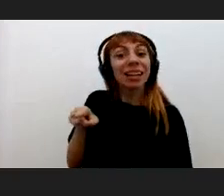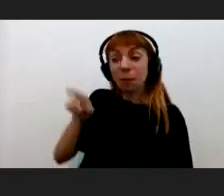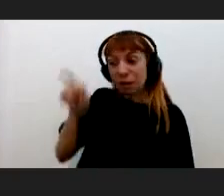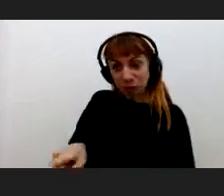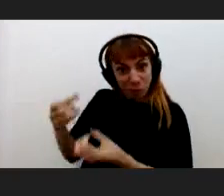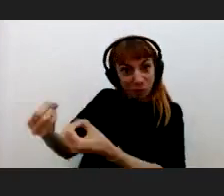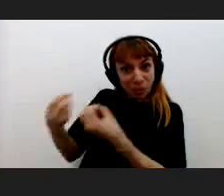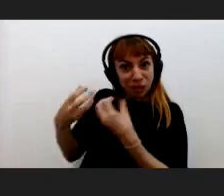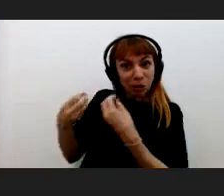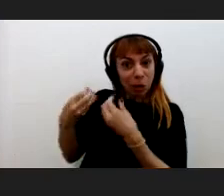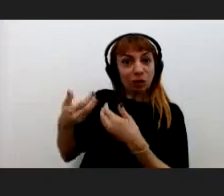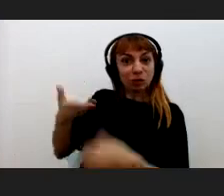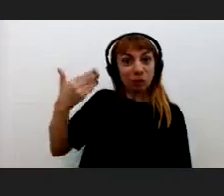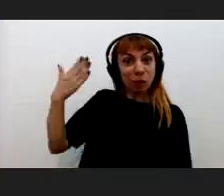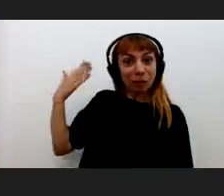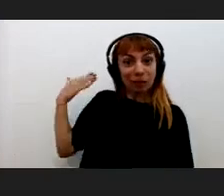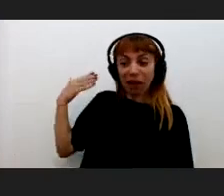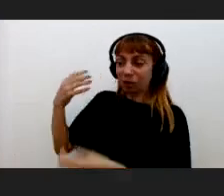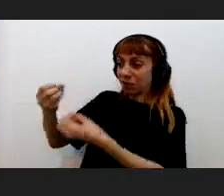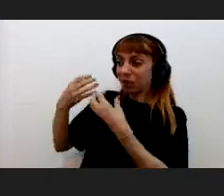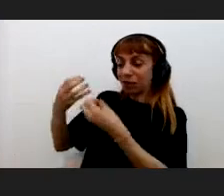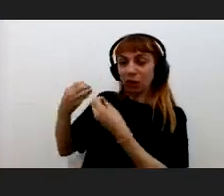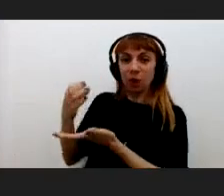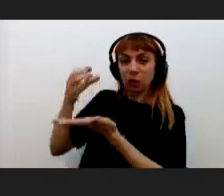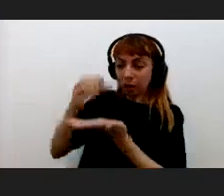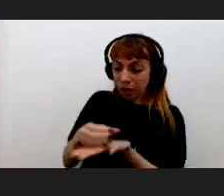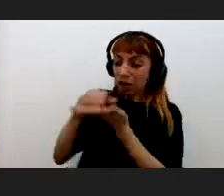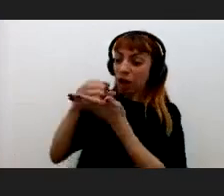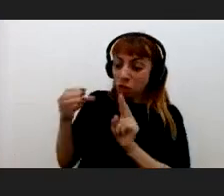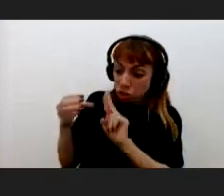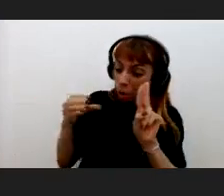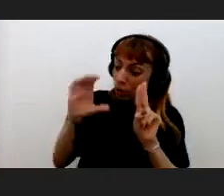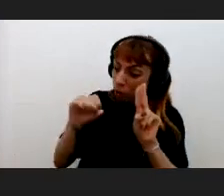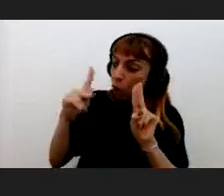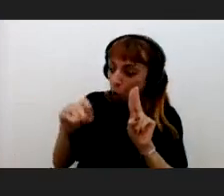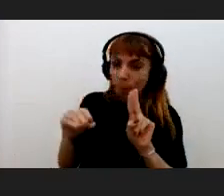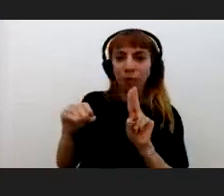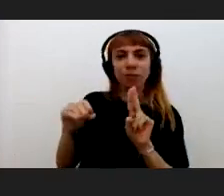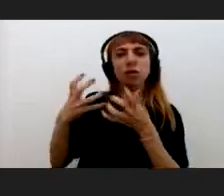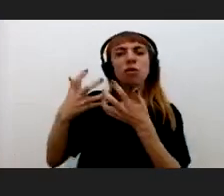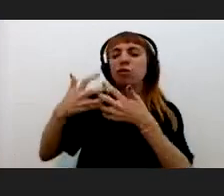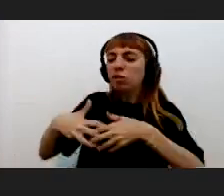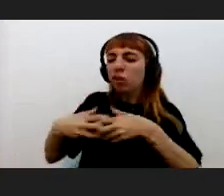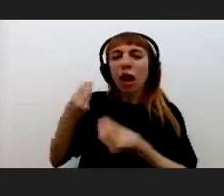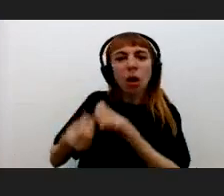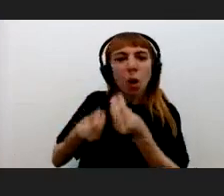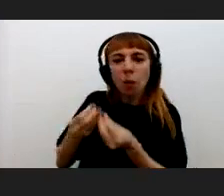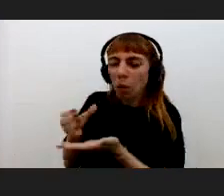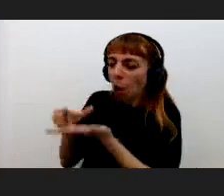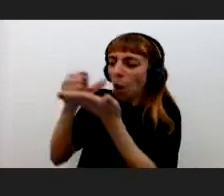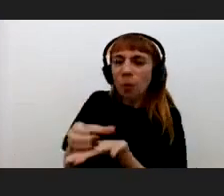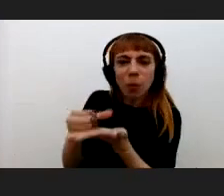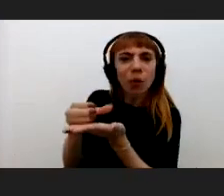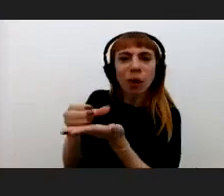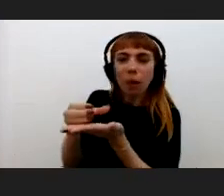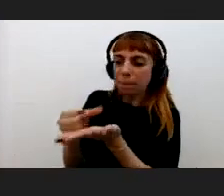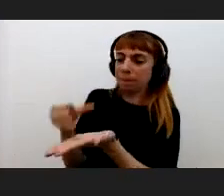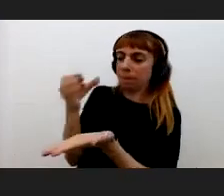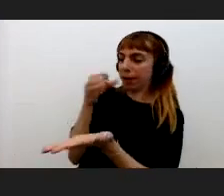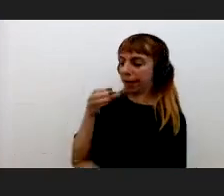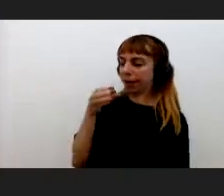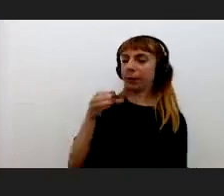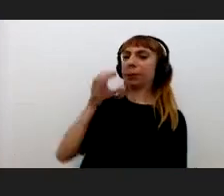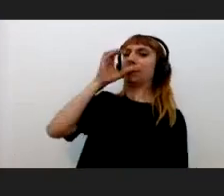é a função de um copo? Implica dizer, inclusive, né, que para diferentes modelos de copos existem